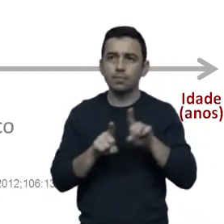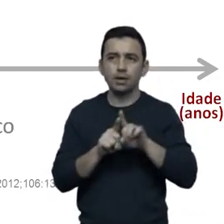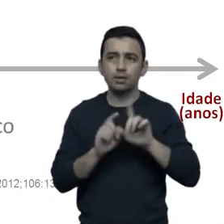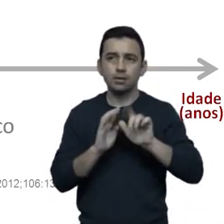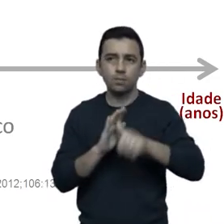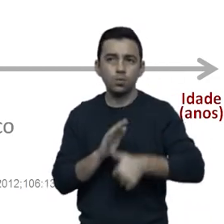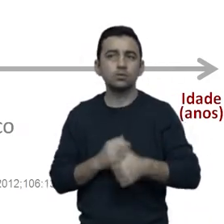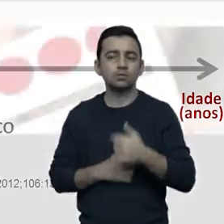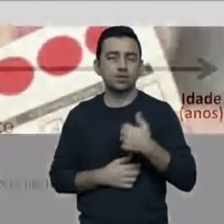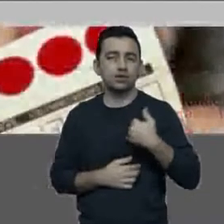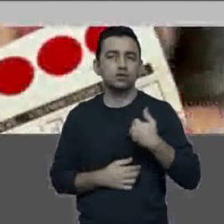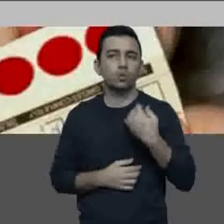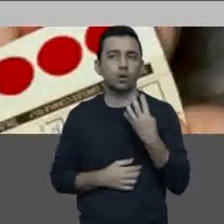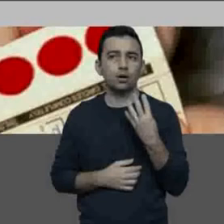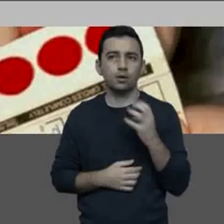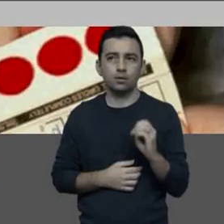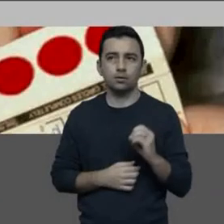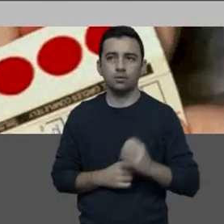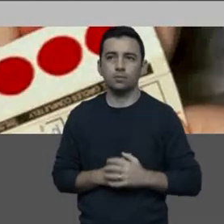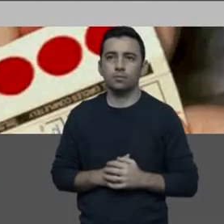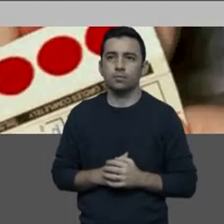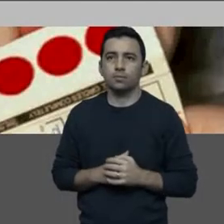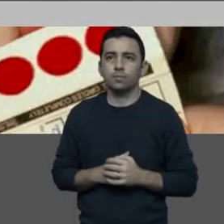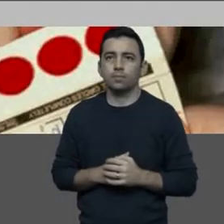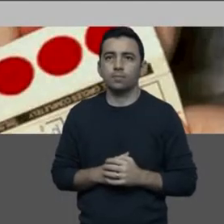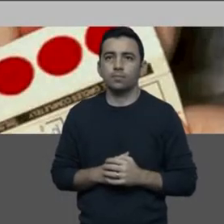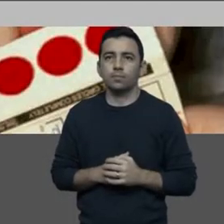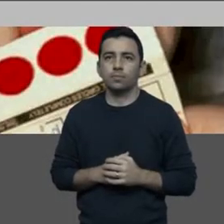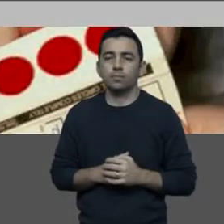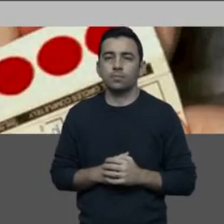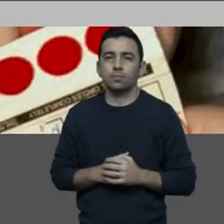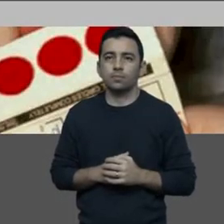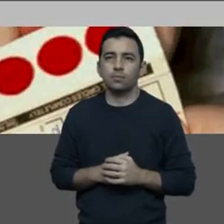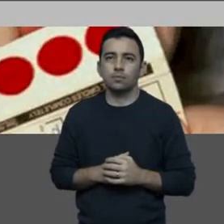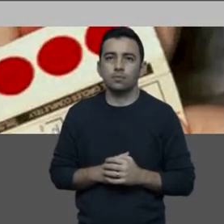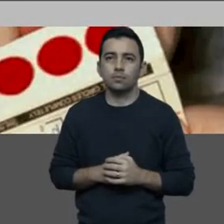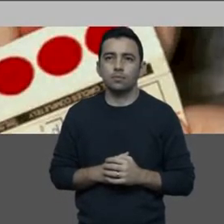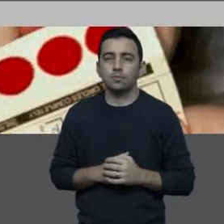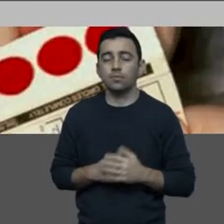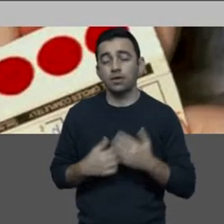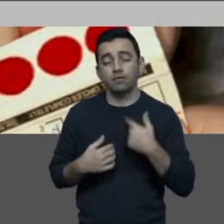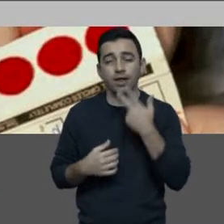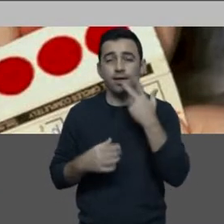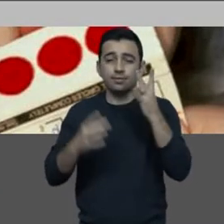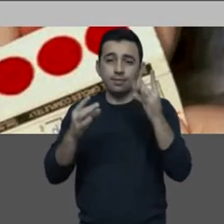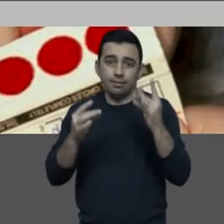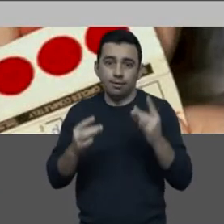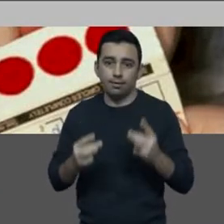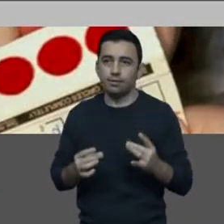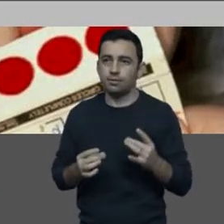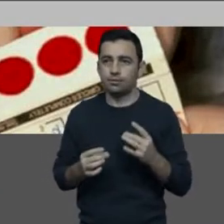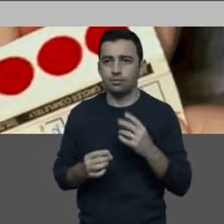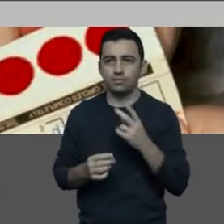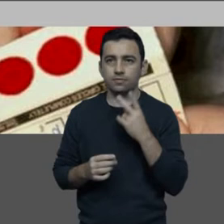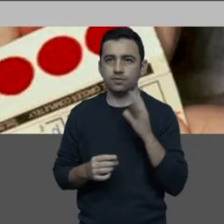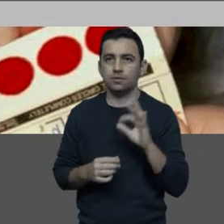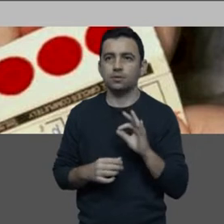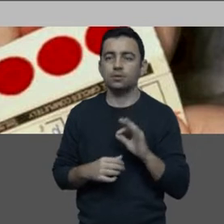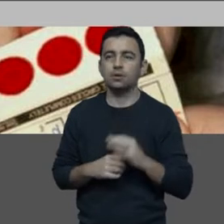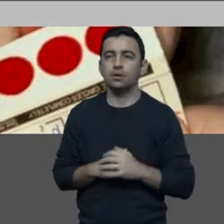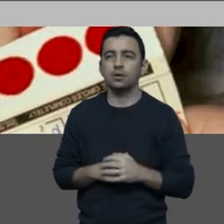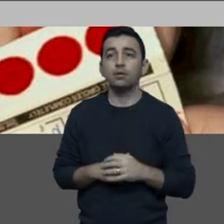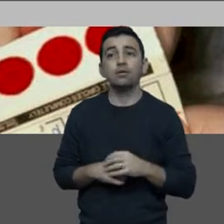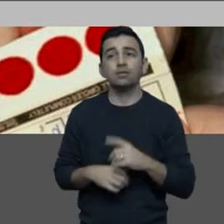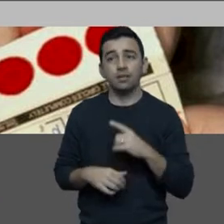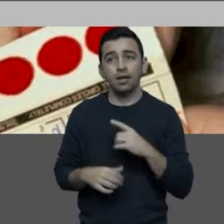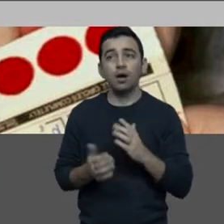40 anos. Pois não, passar? Bom, aqui eu não vou entrar em detalhes, mas existem exames realmente que definem